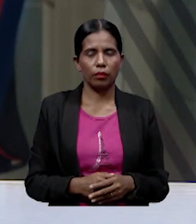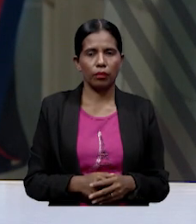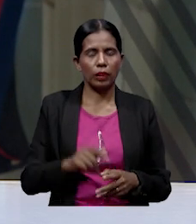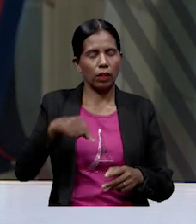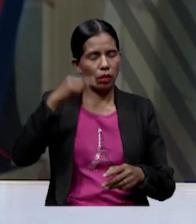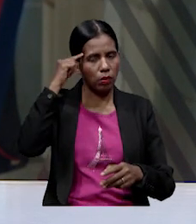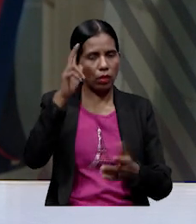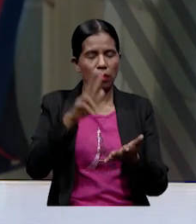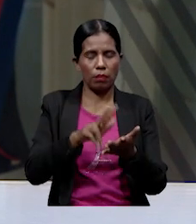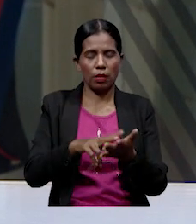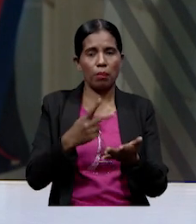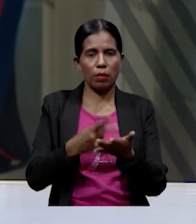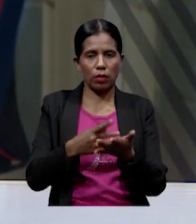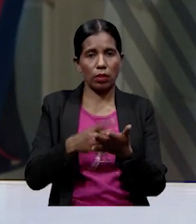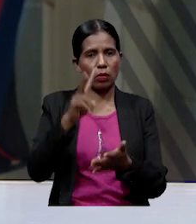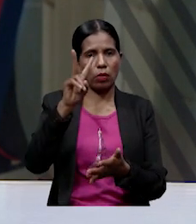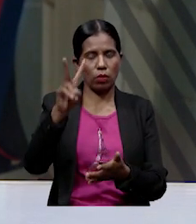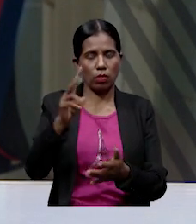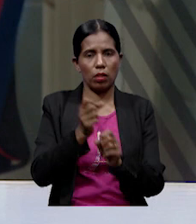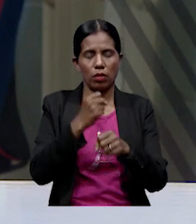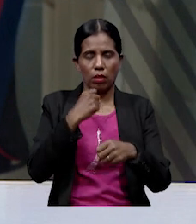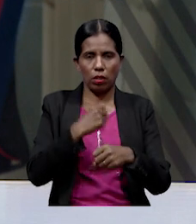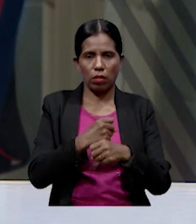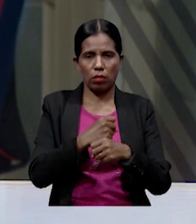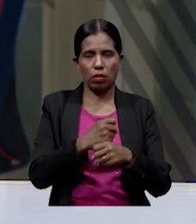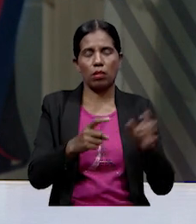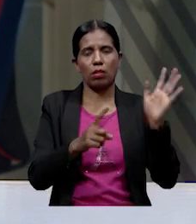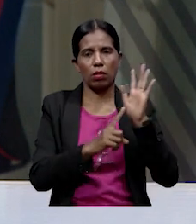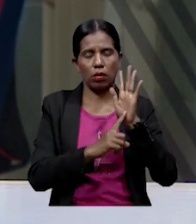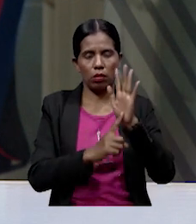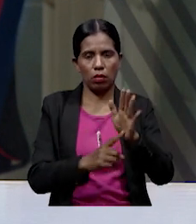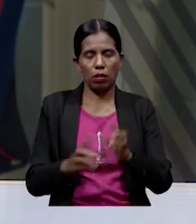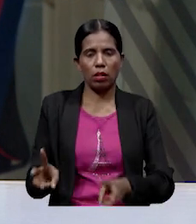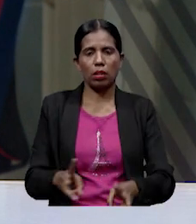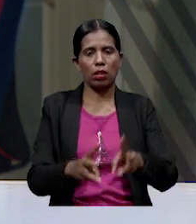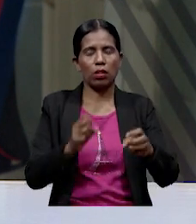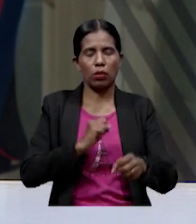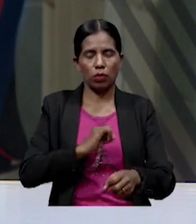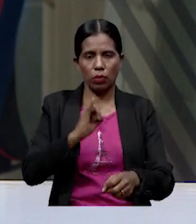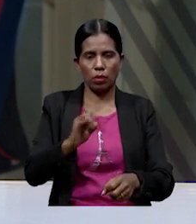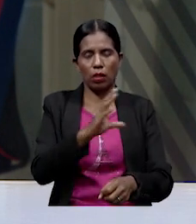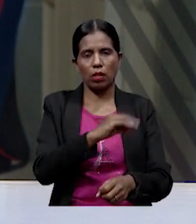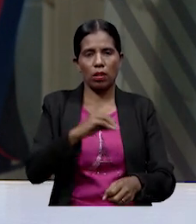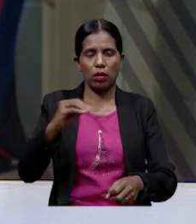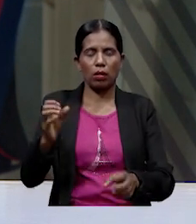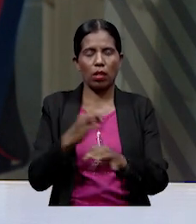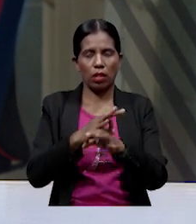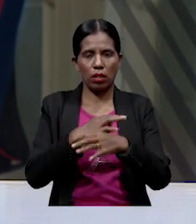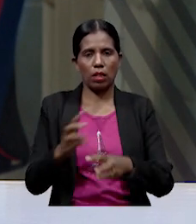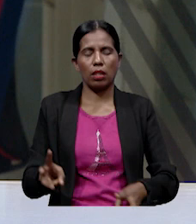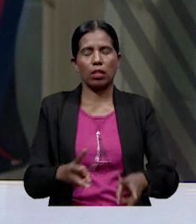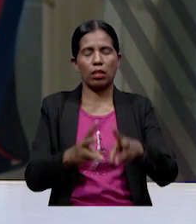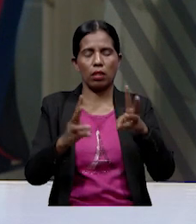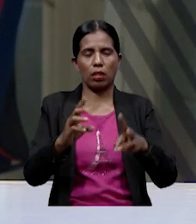Governo aprova projeto rua atuhalo reparação autoestrada Suai Babeaçu no construção estrada que